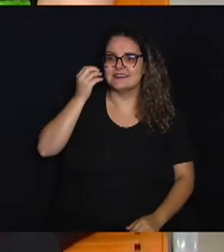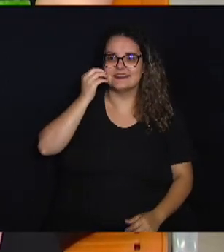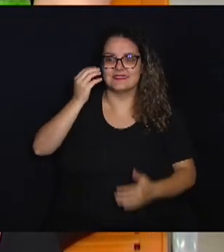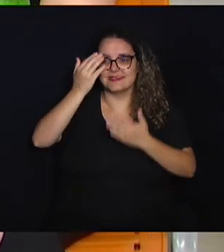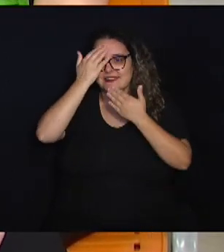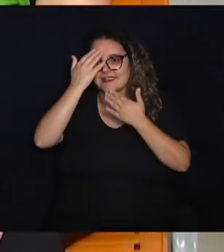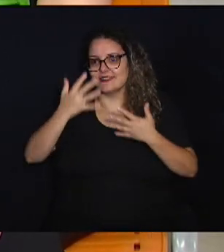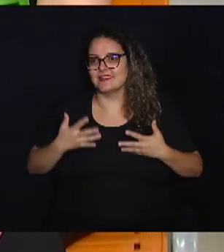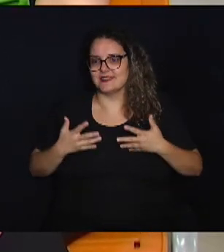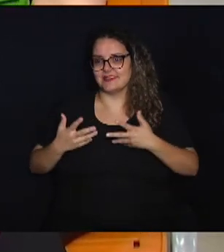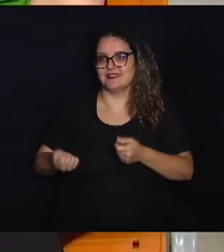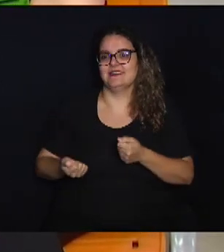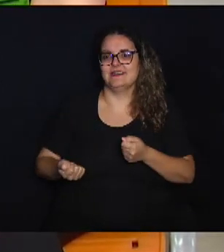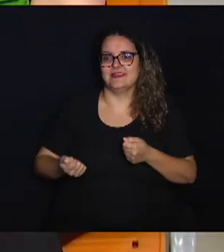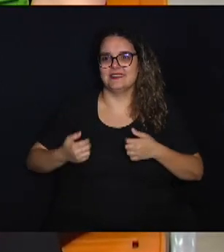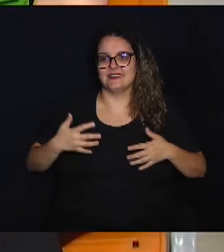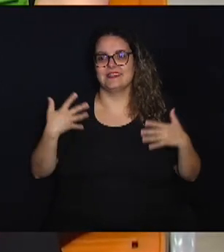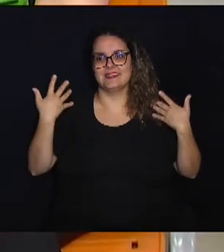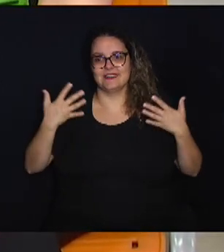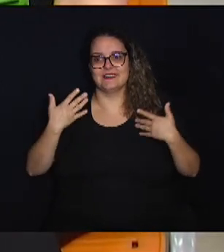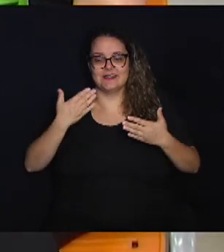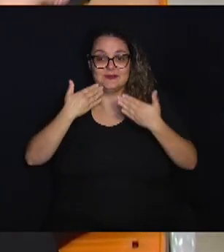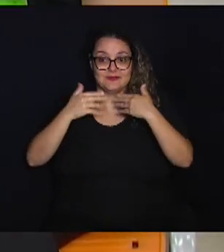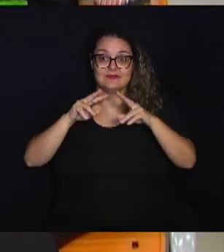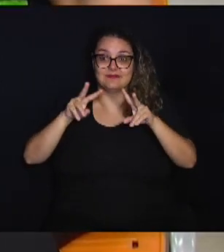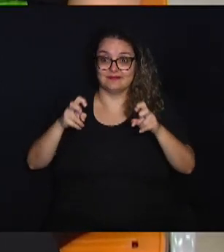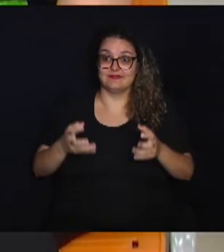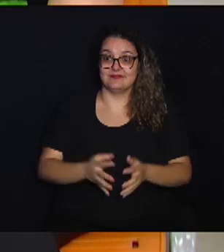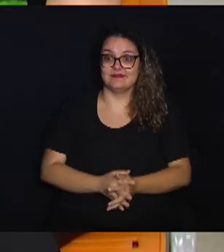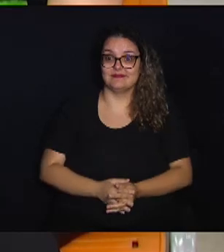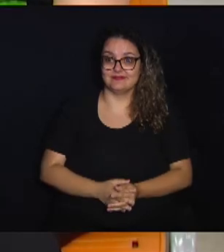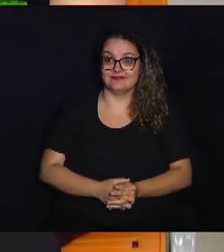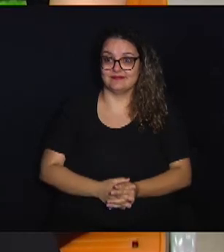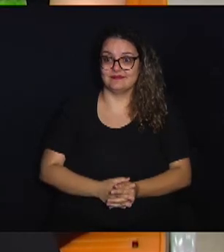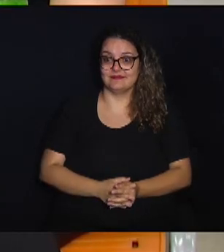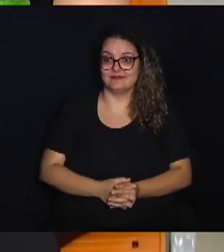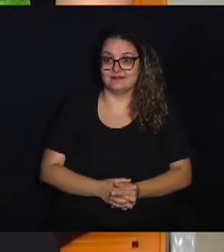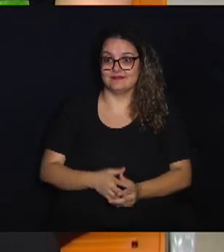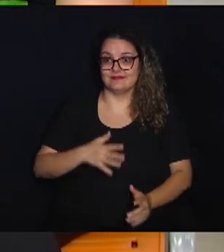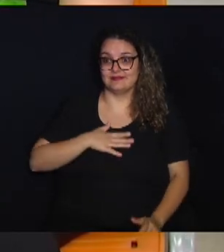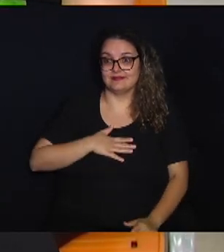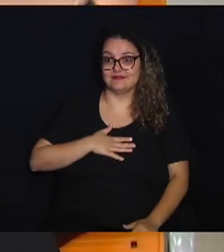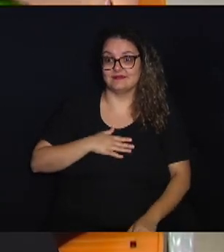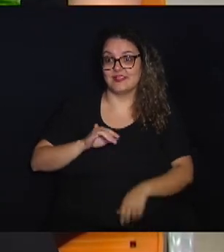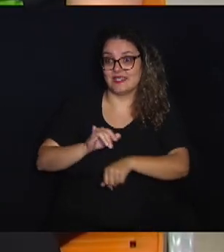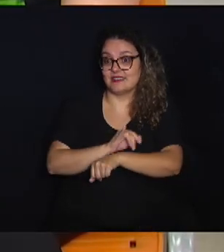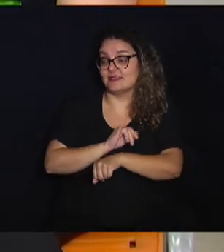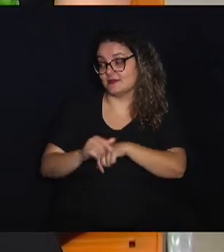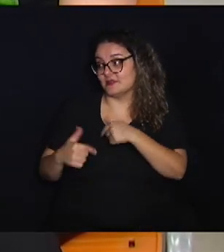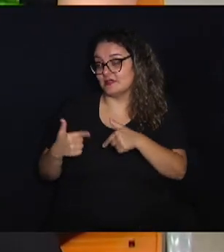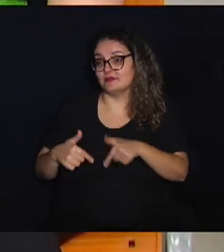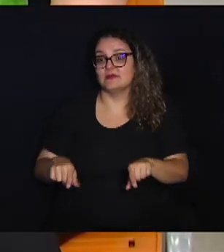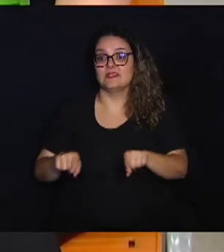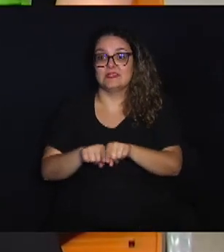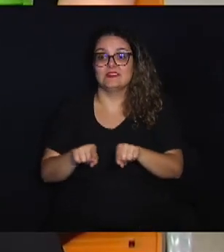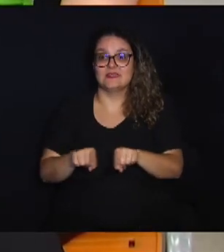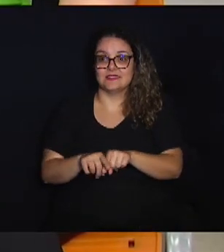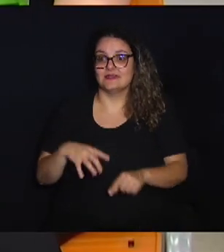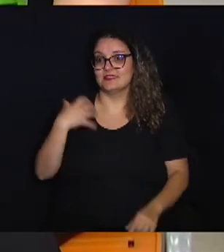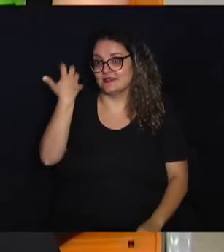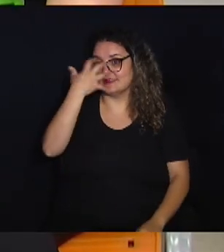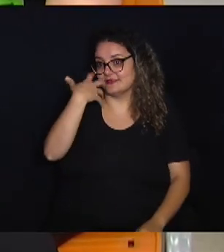pelo convite. Fico muito contente de falar desse tema que é minha ferramenta de trabalho, mas também tenho grande